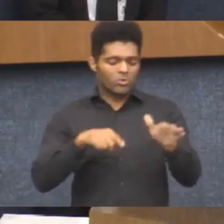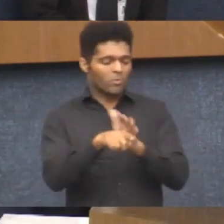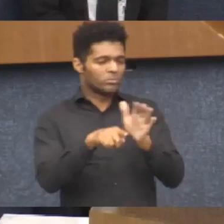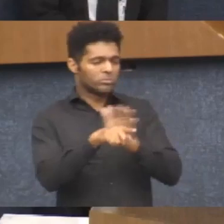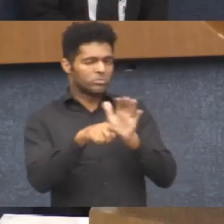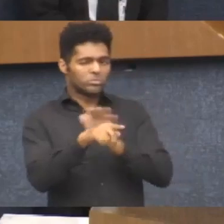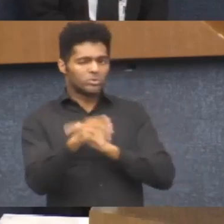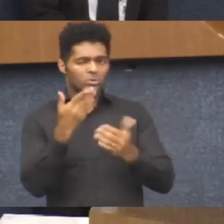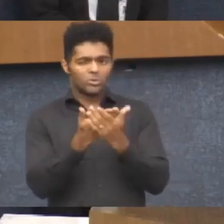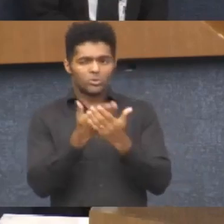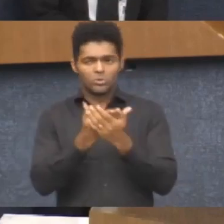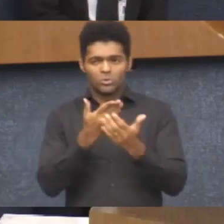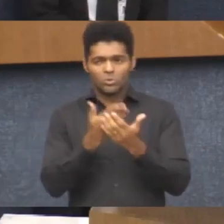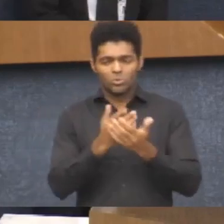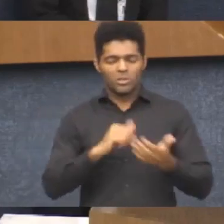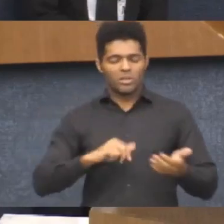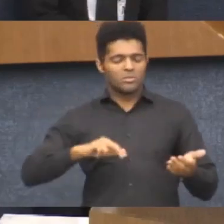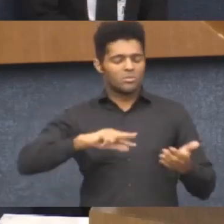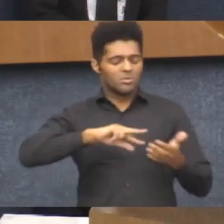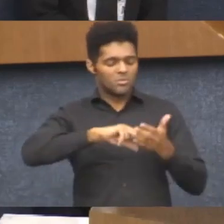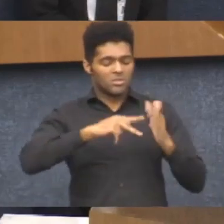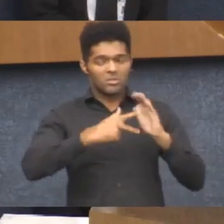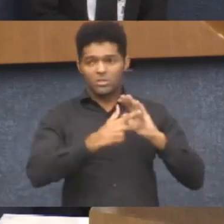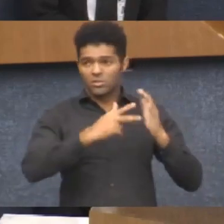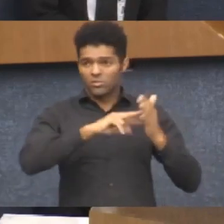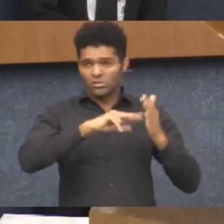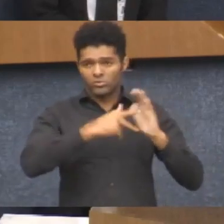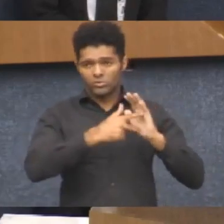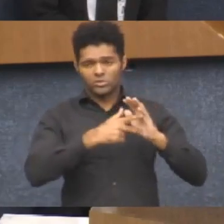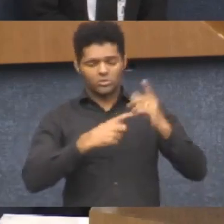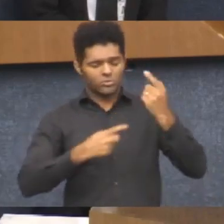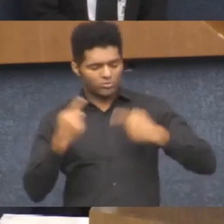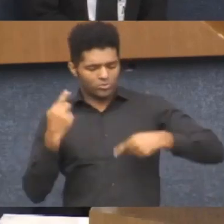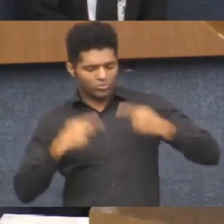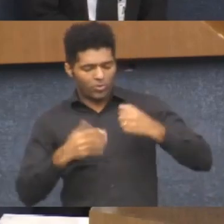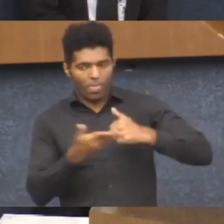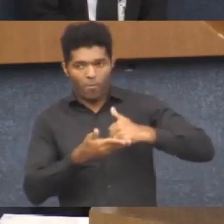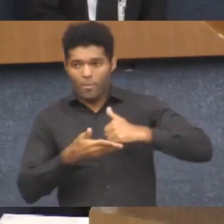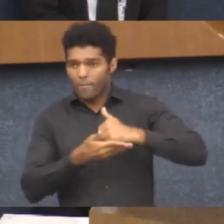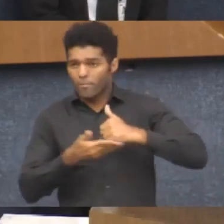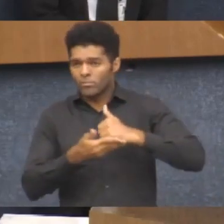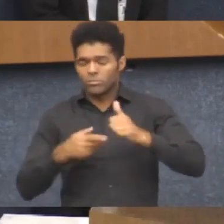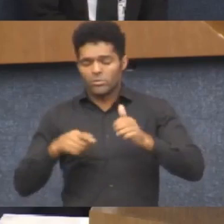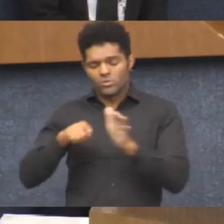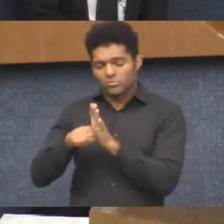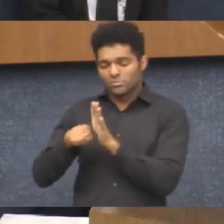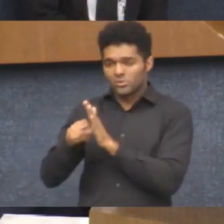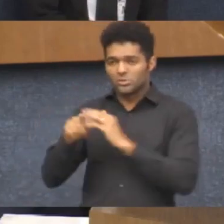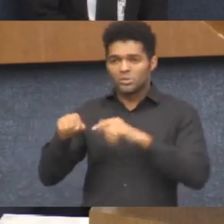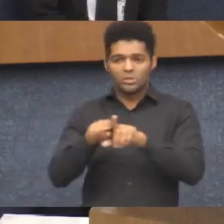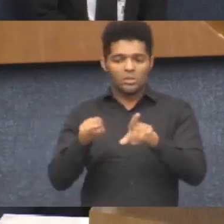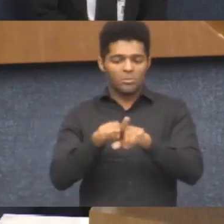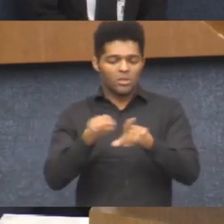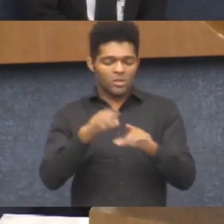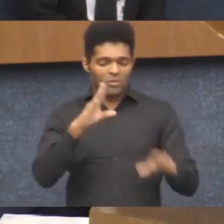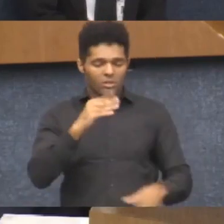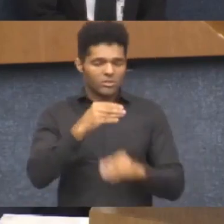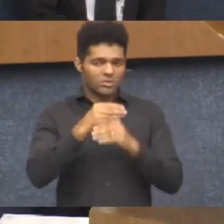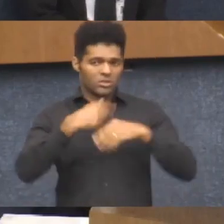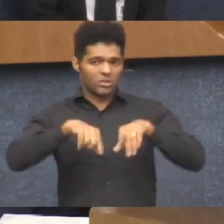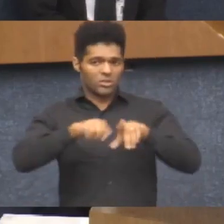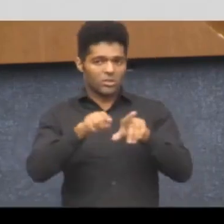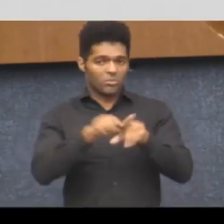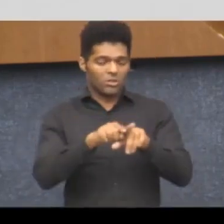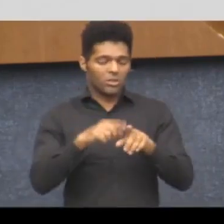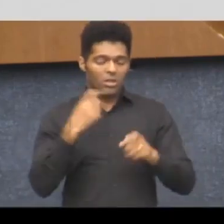significativa para essa discussão, não ser esvaziada por uma politicagem qualquer. Então, uma questão que vale a pena a gente entrar. Antes de a